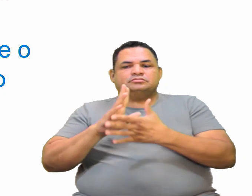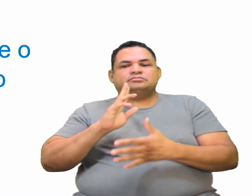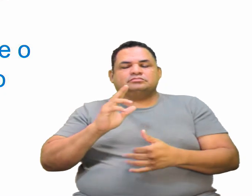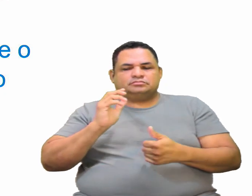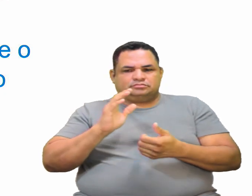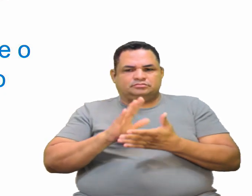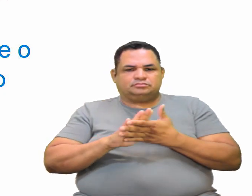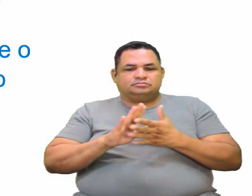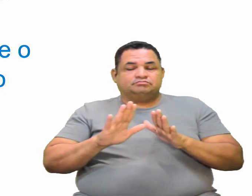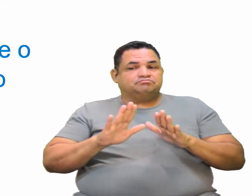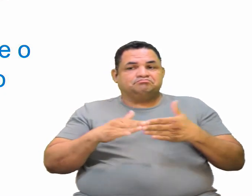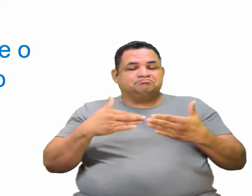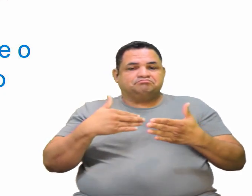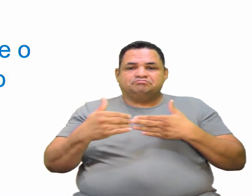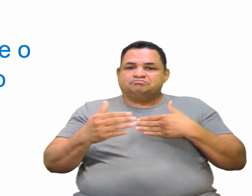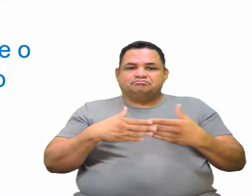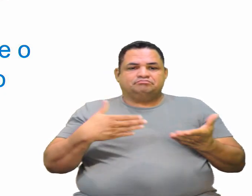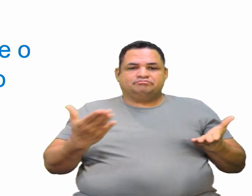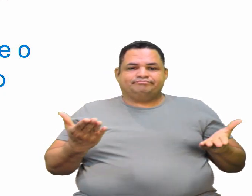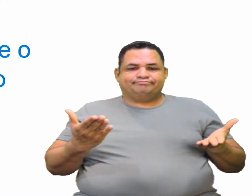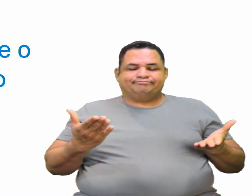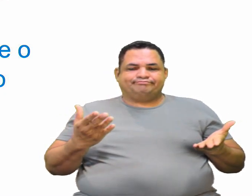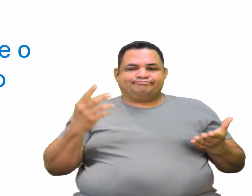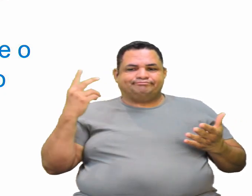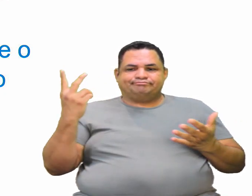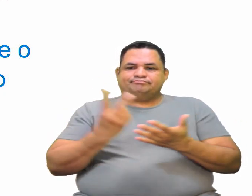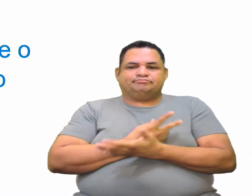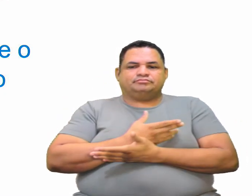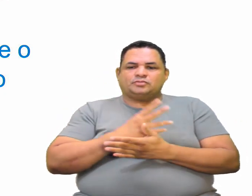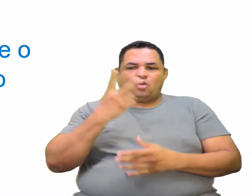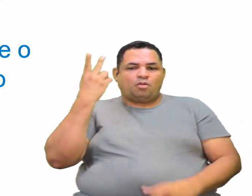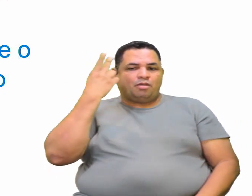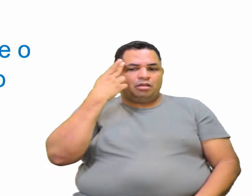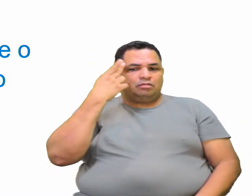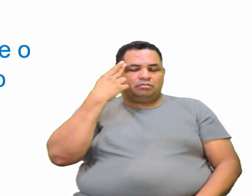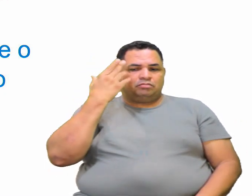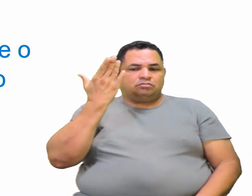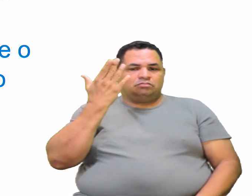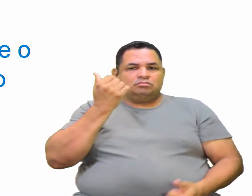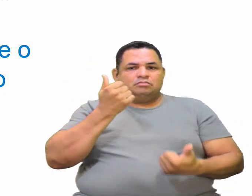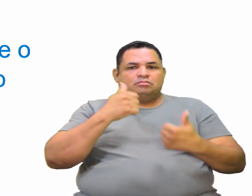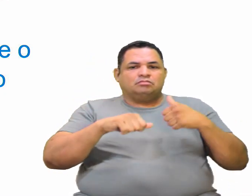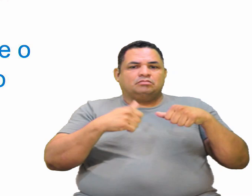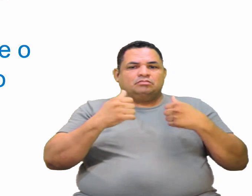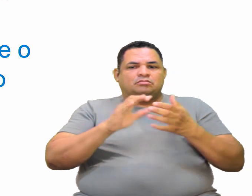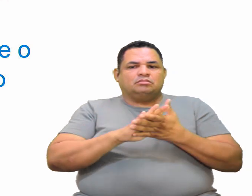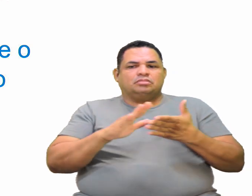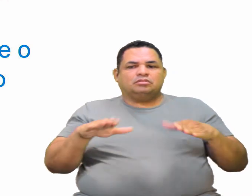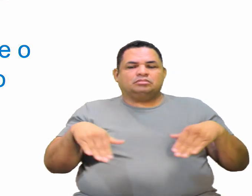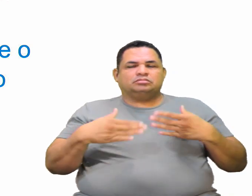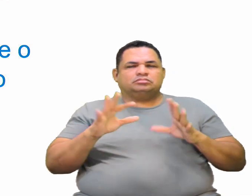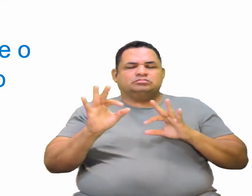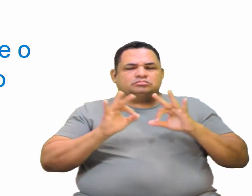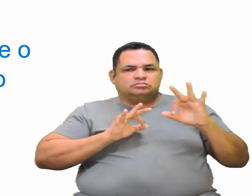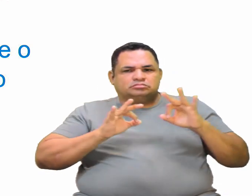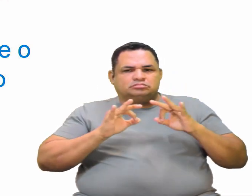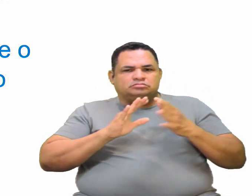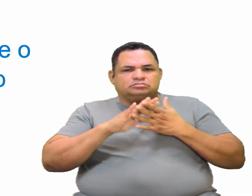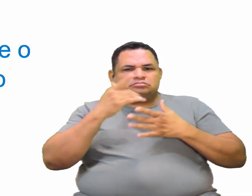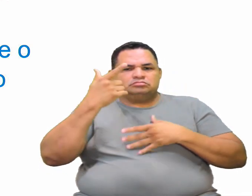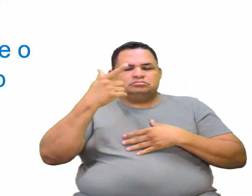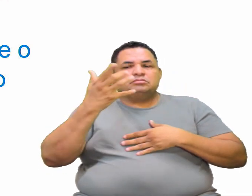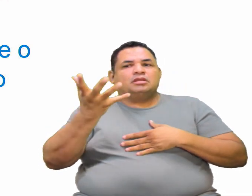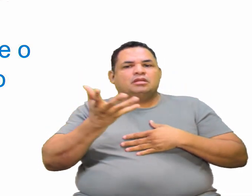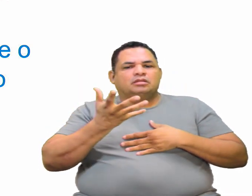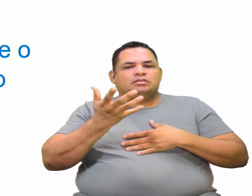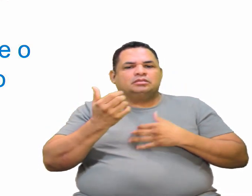acontecer, independente de qualquer coisa, ela vai acontecer. E as avaliações, elas também, quando você está bem preparado, você não quer ser